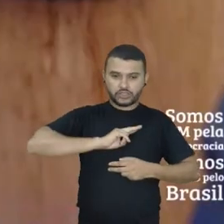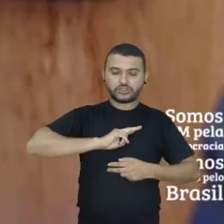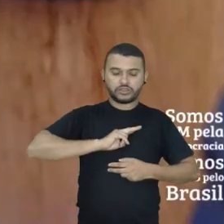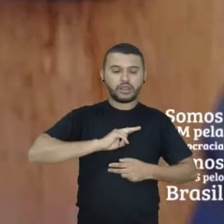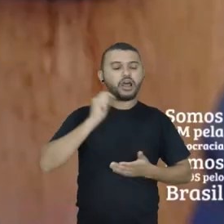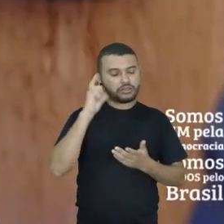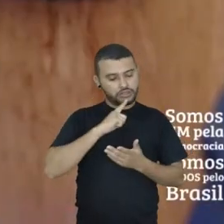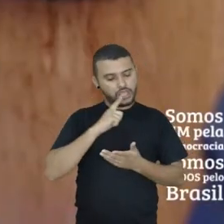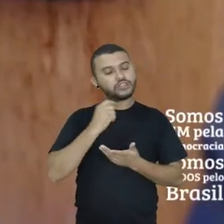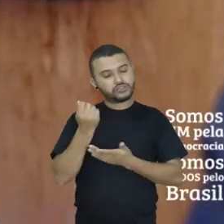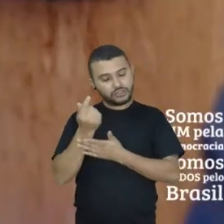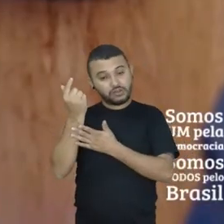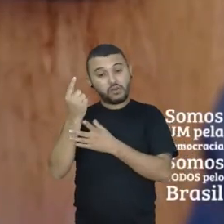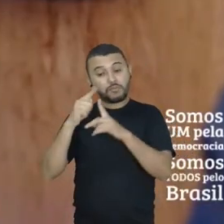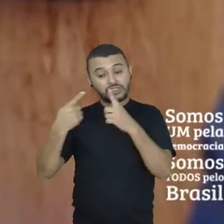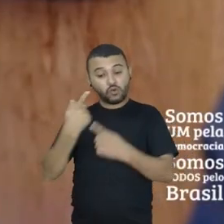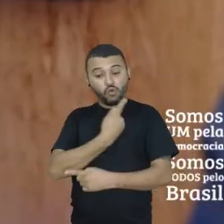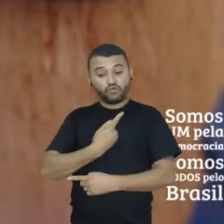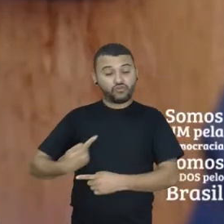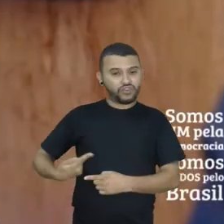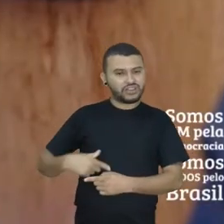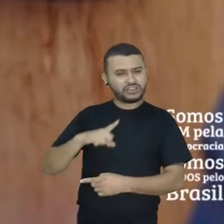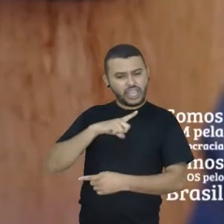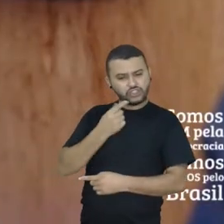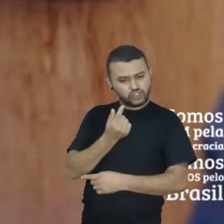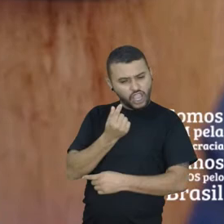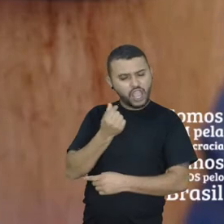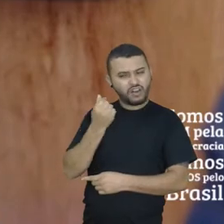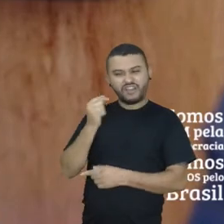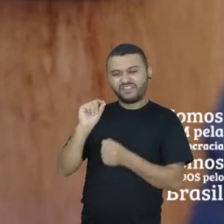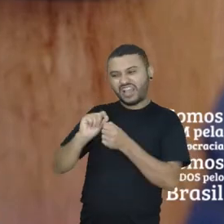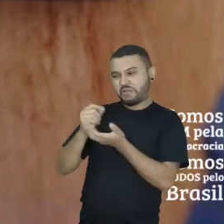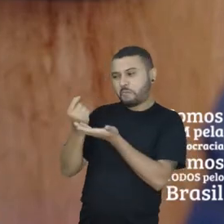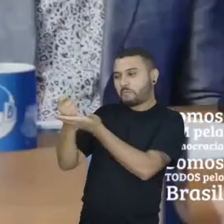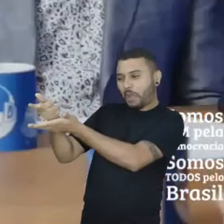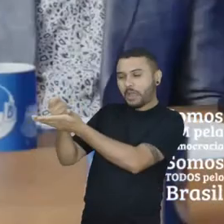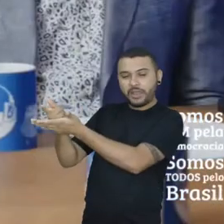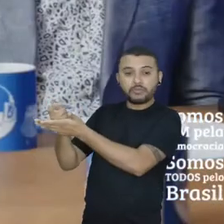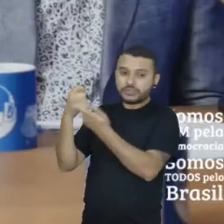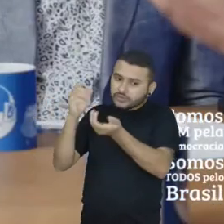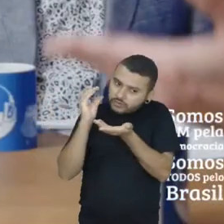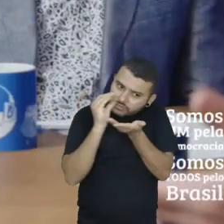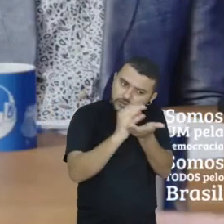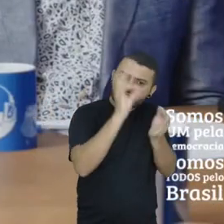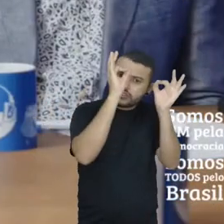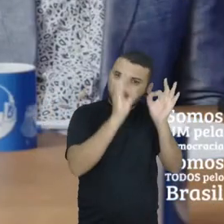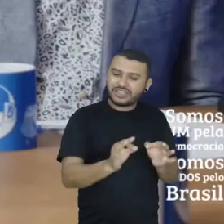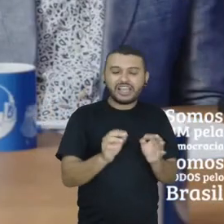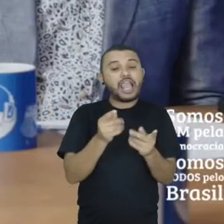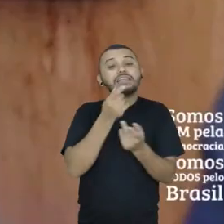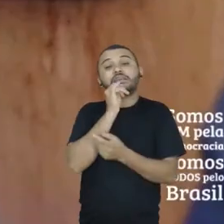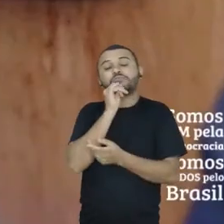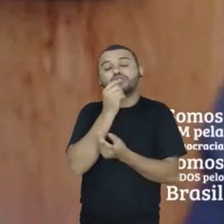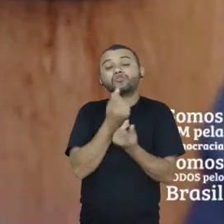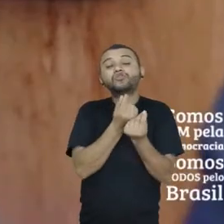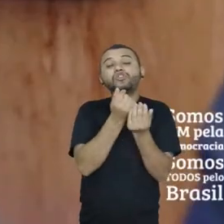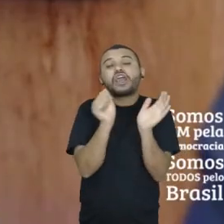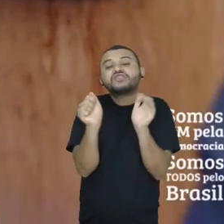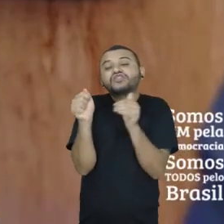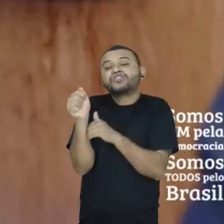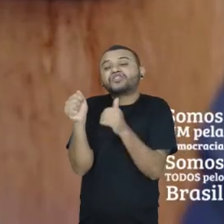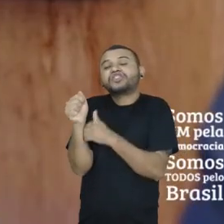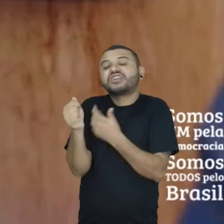custa. Mas o governo gasta tanto dinheiro com coisa que não é prioritária. Orçamento secreto, né? Orçamento secreto é uma